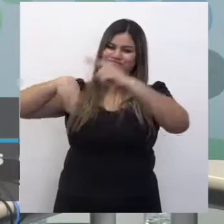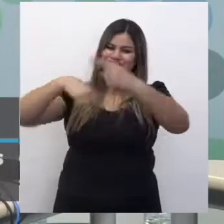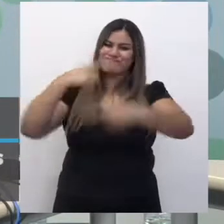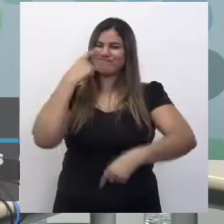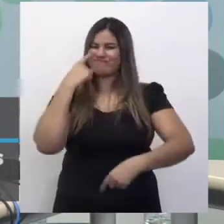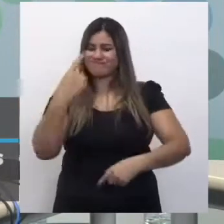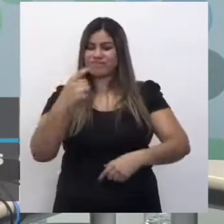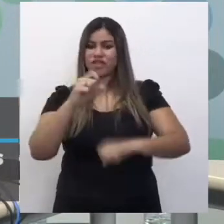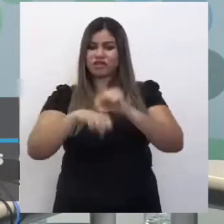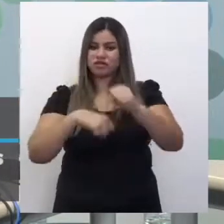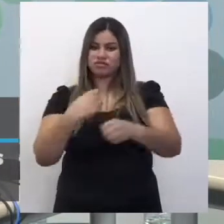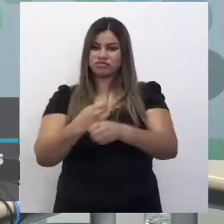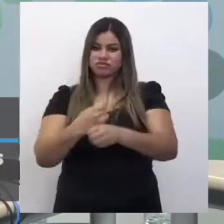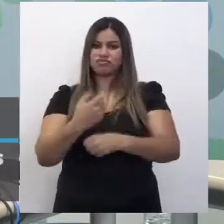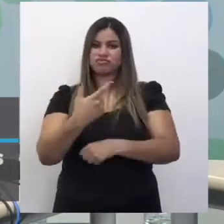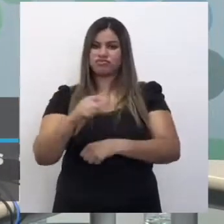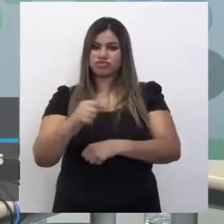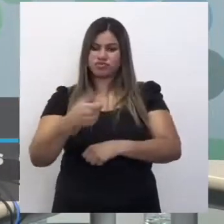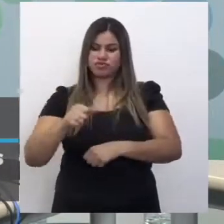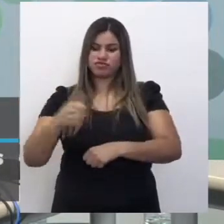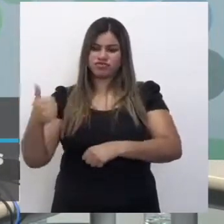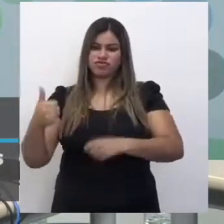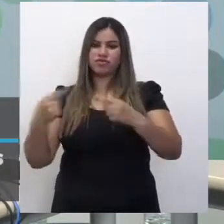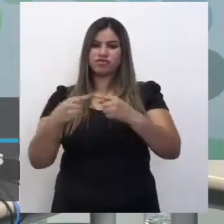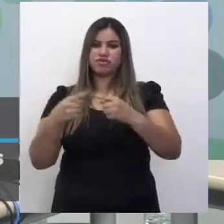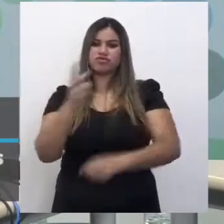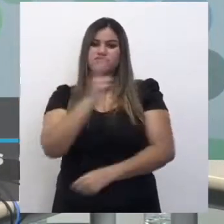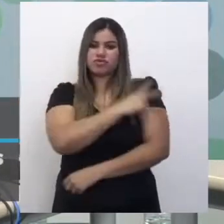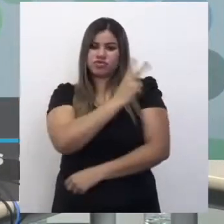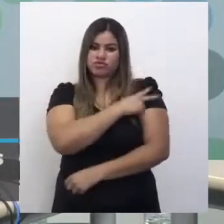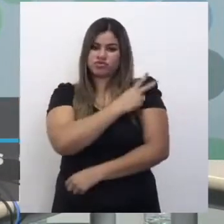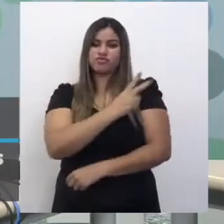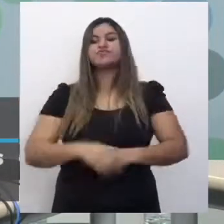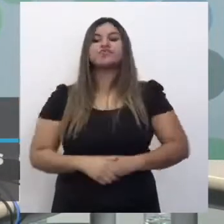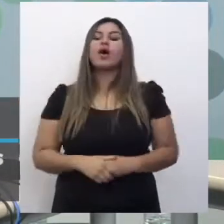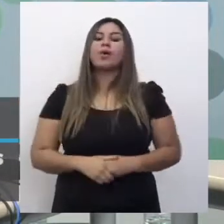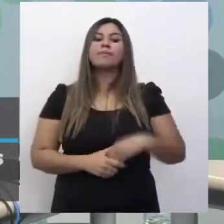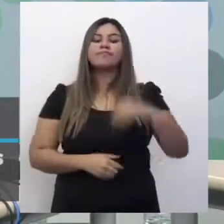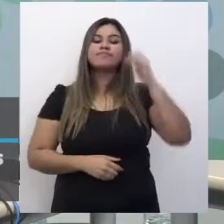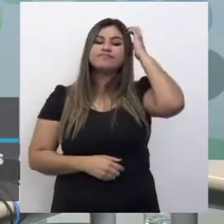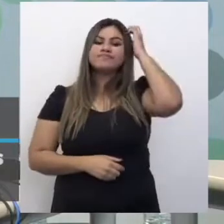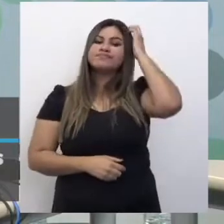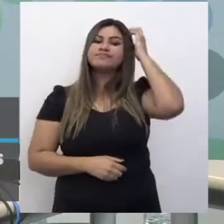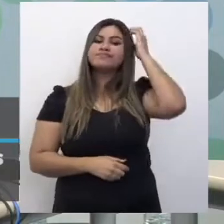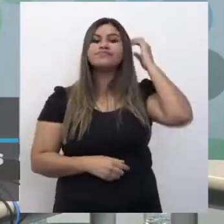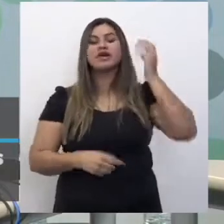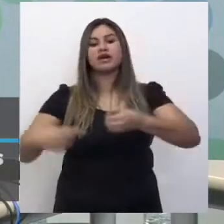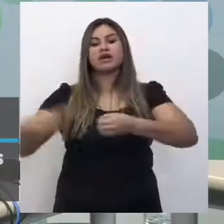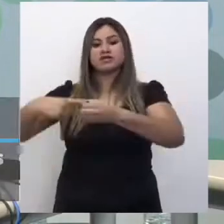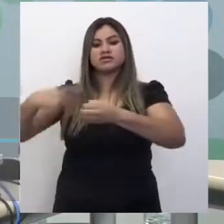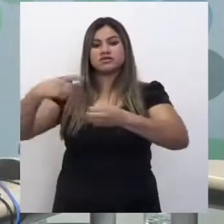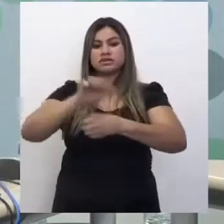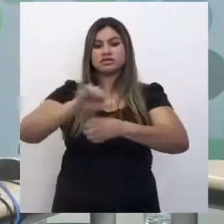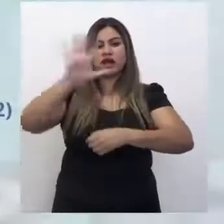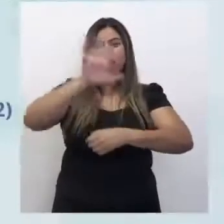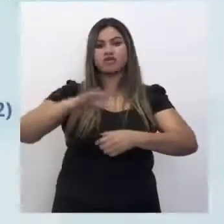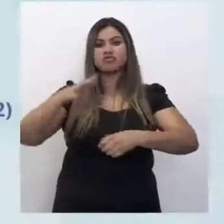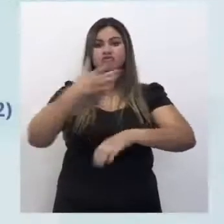verão no ano que vem, na segunda série do Médio. Então, vamos começar a leitura com os estados modernos da Península Ibérica. Vamos